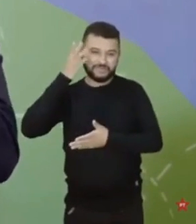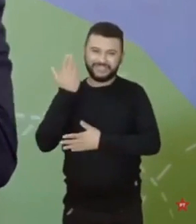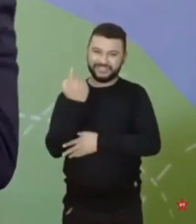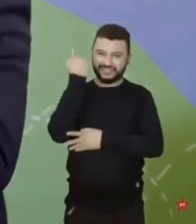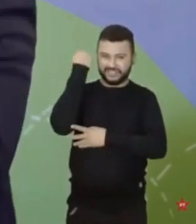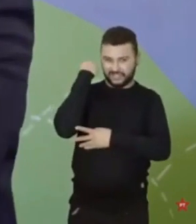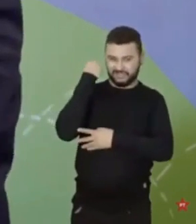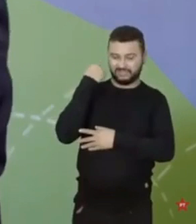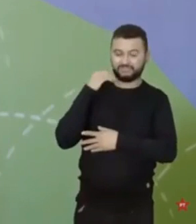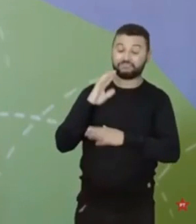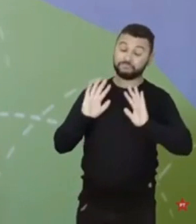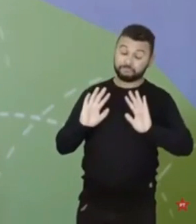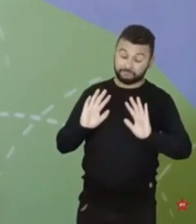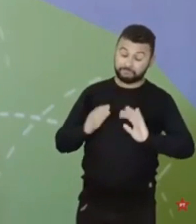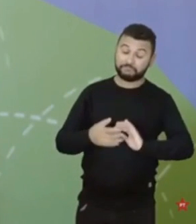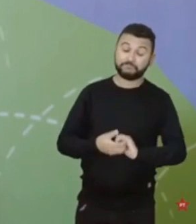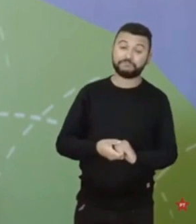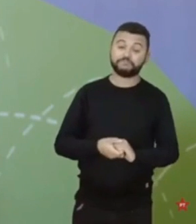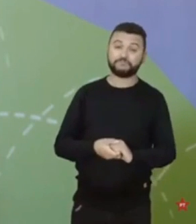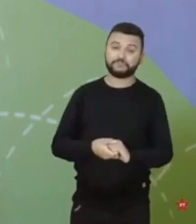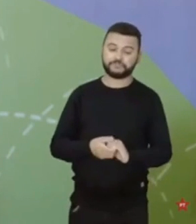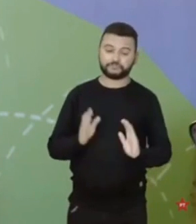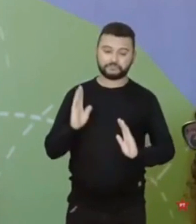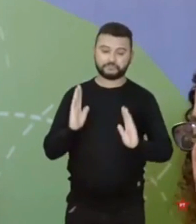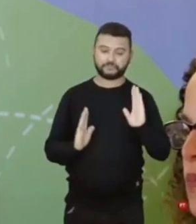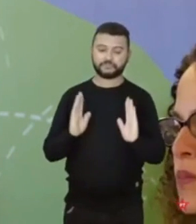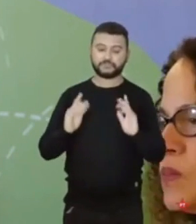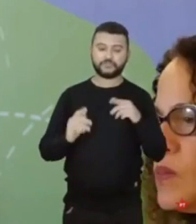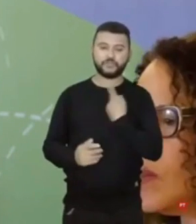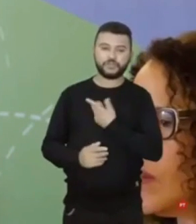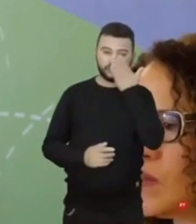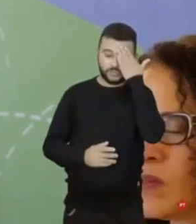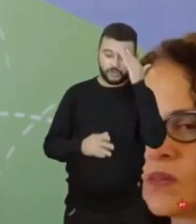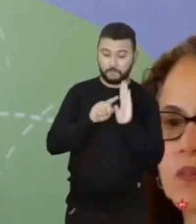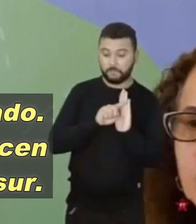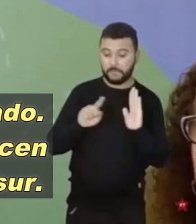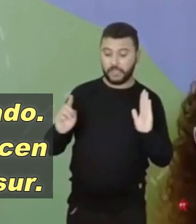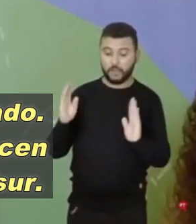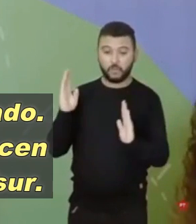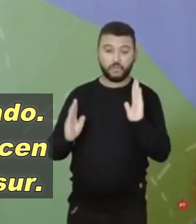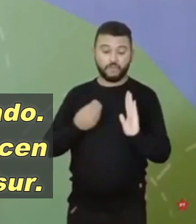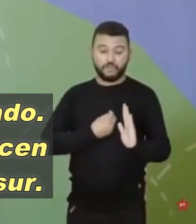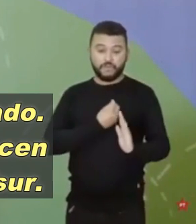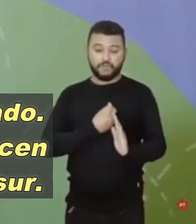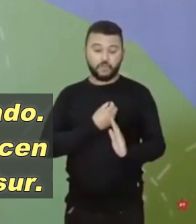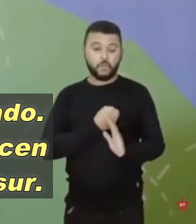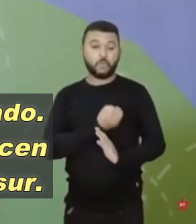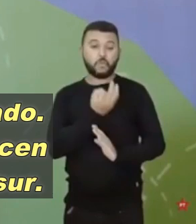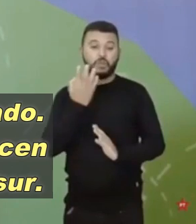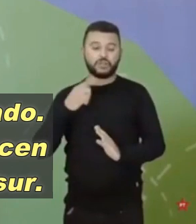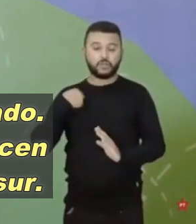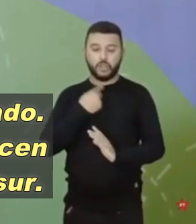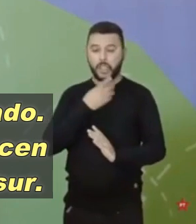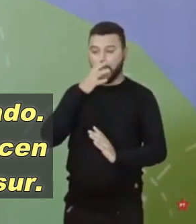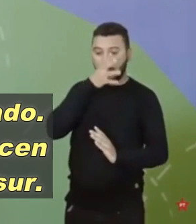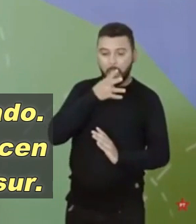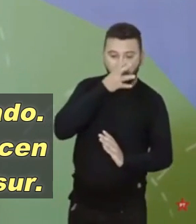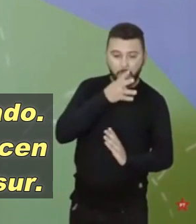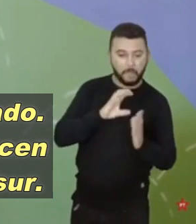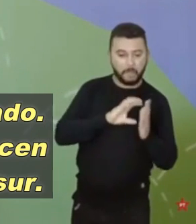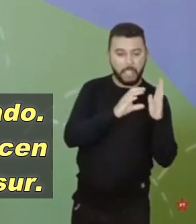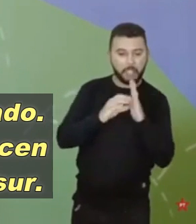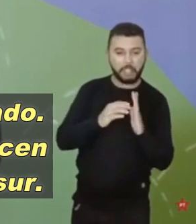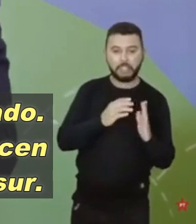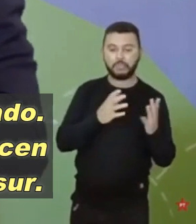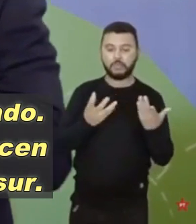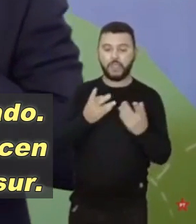e você sabe quantas vezes nós somos acusados você sabe quanta difamação